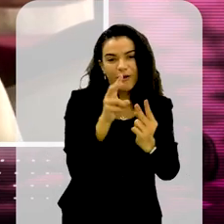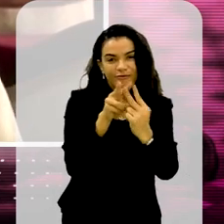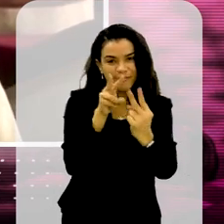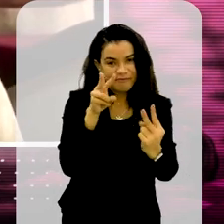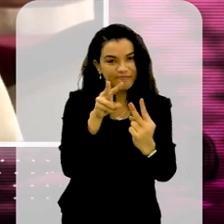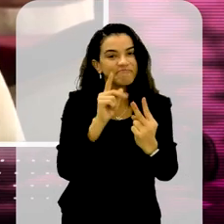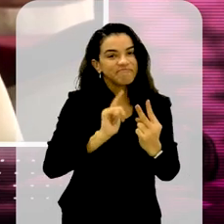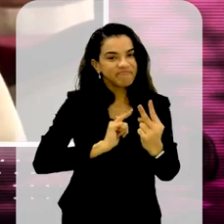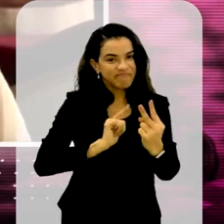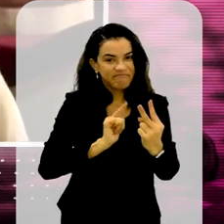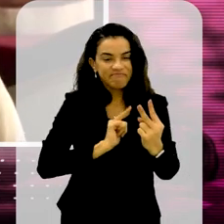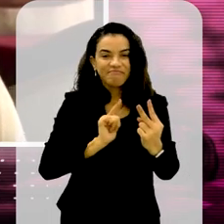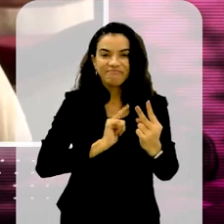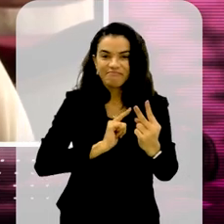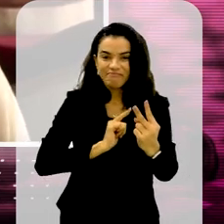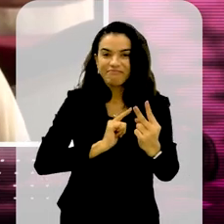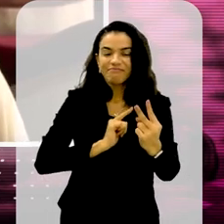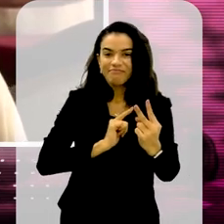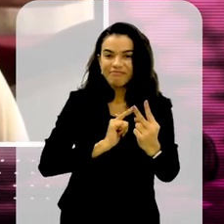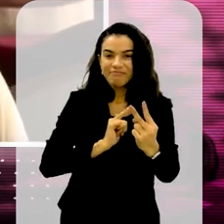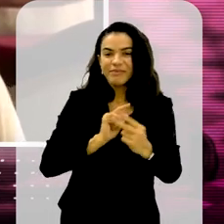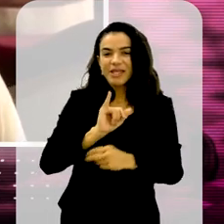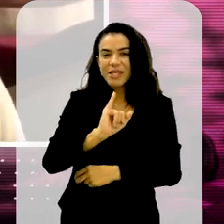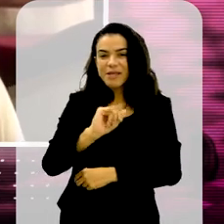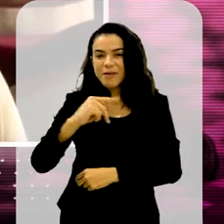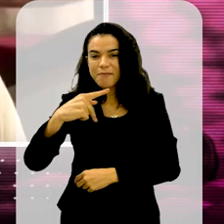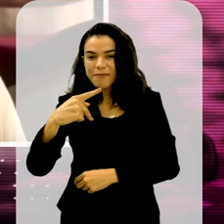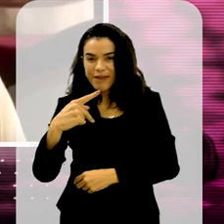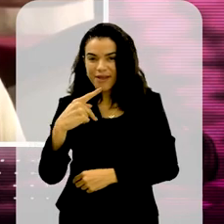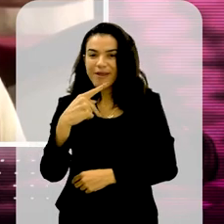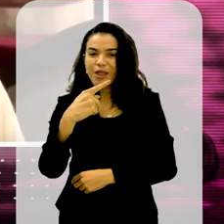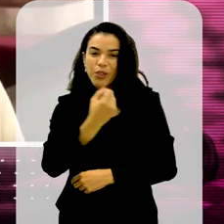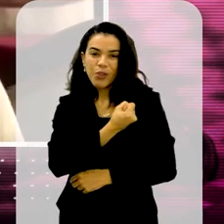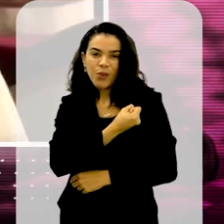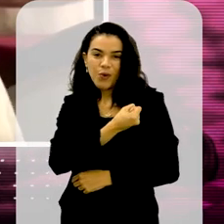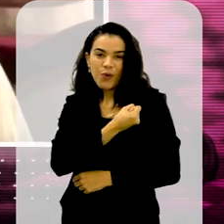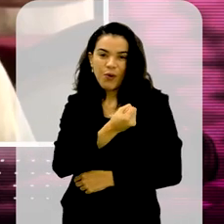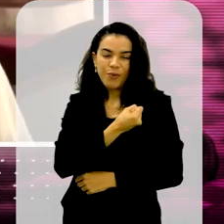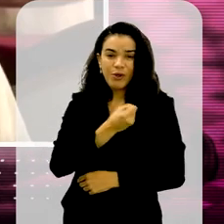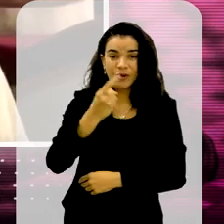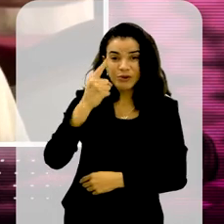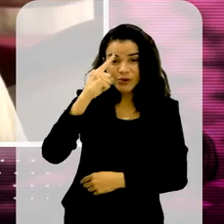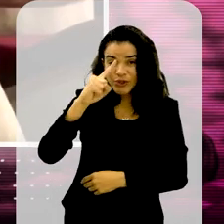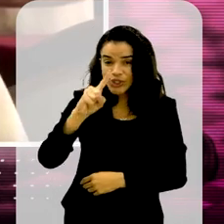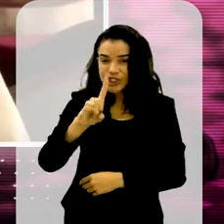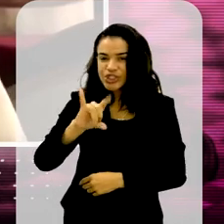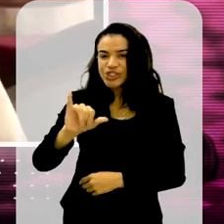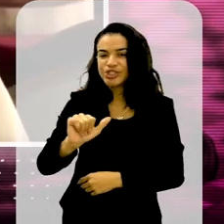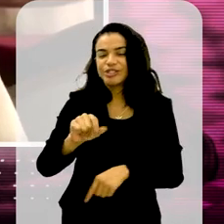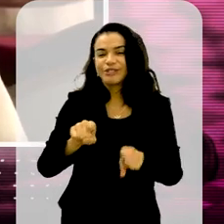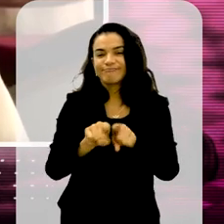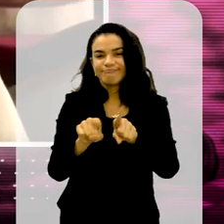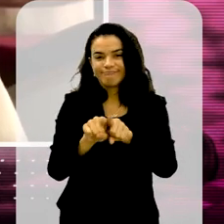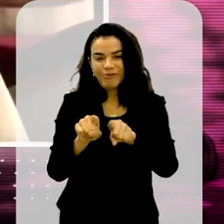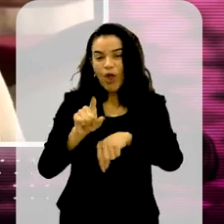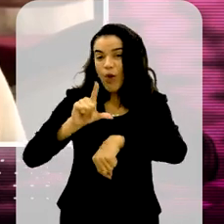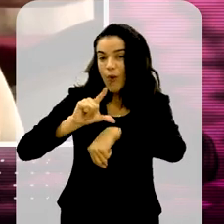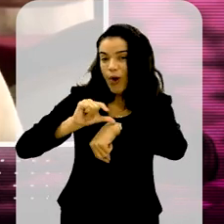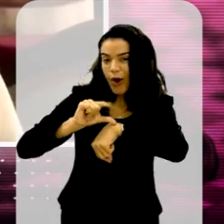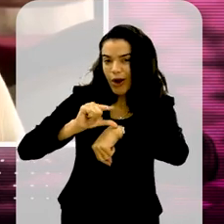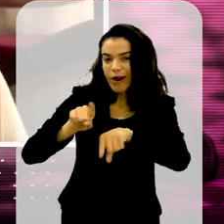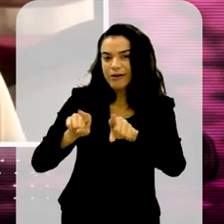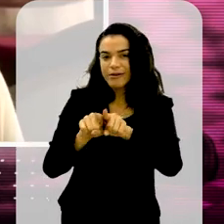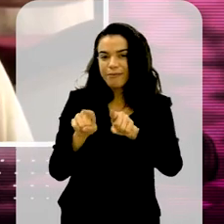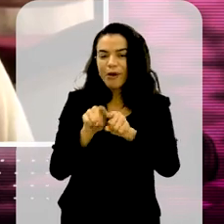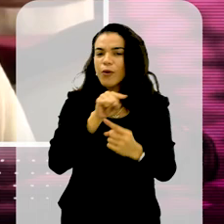com todo aquele direcionamento do IP, da hora, da data, e qual foi o destinatário, e qual